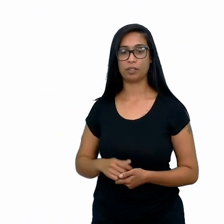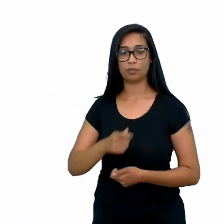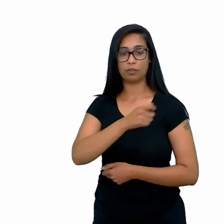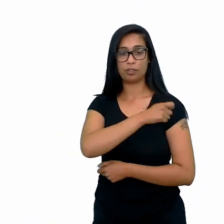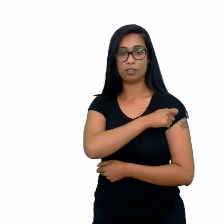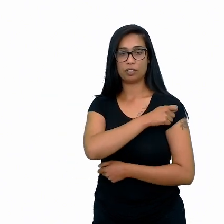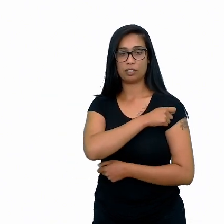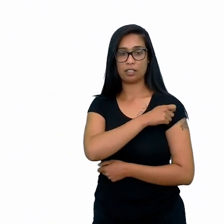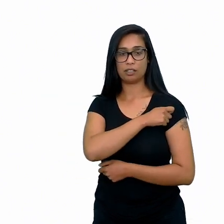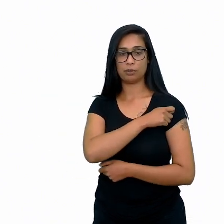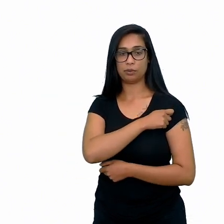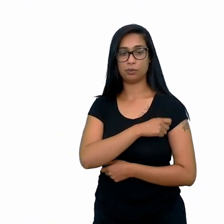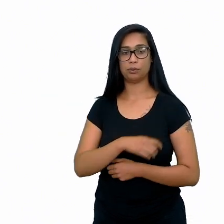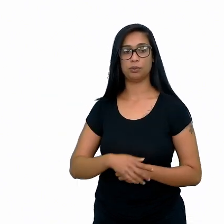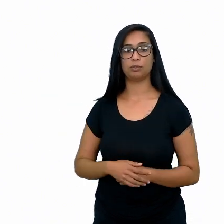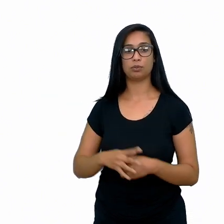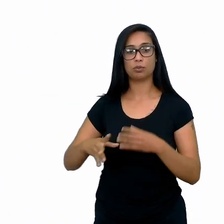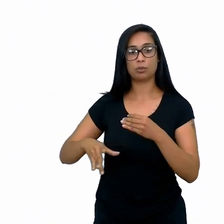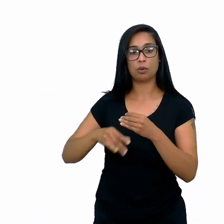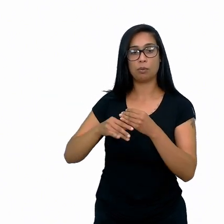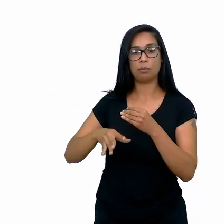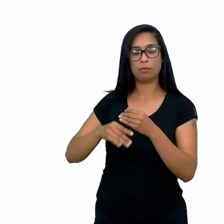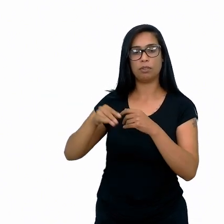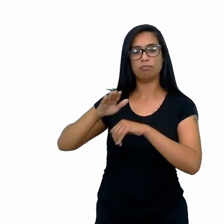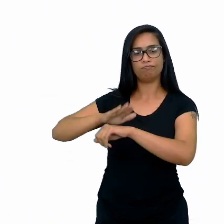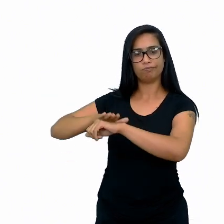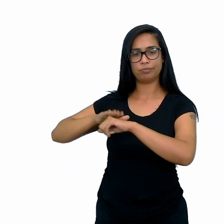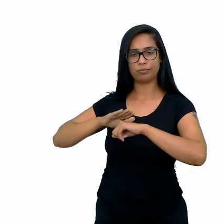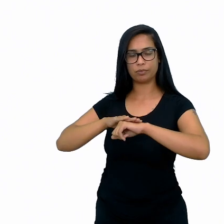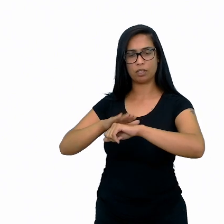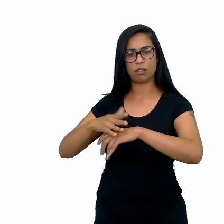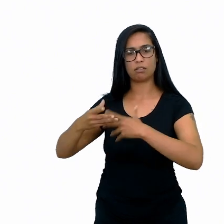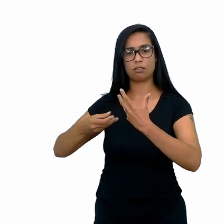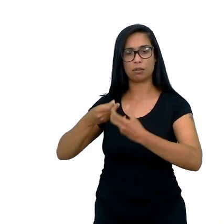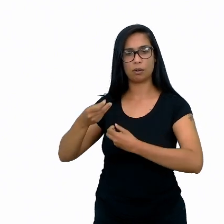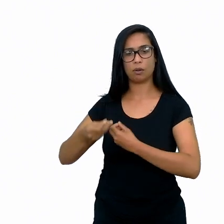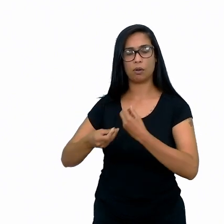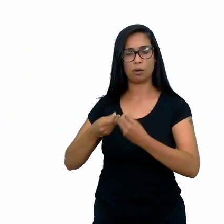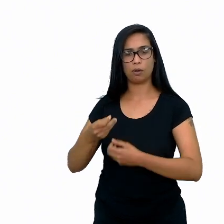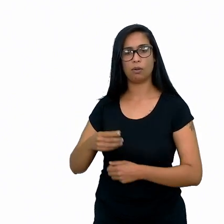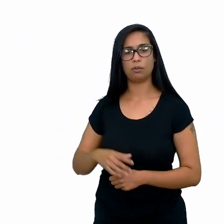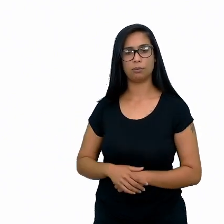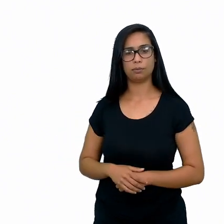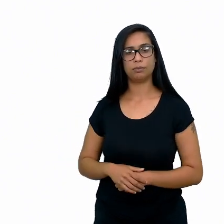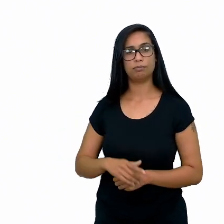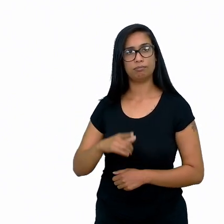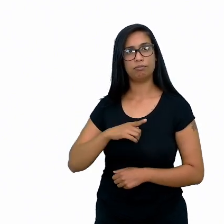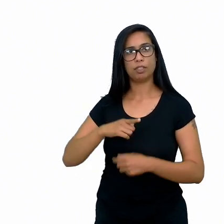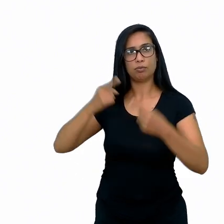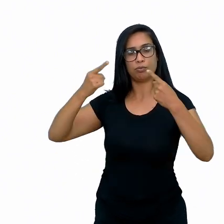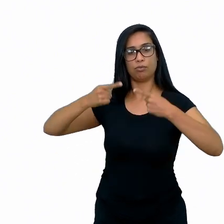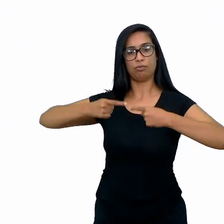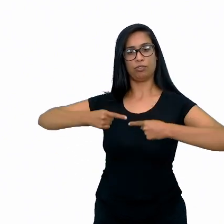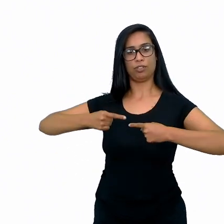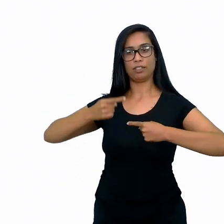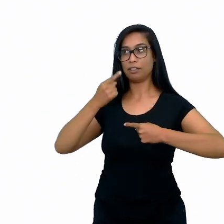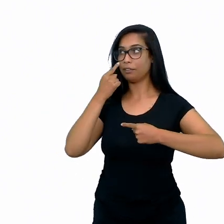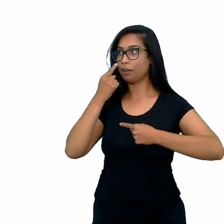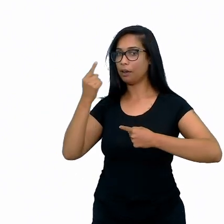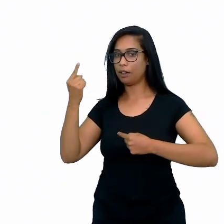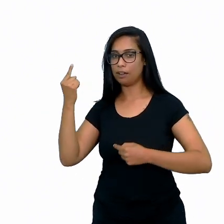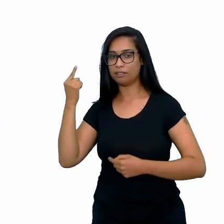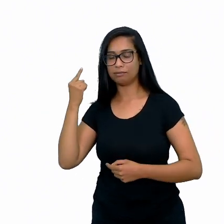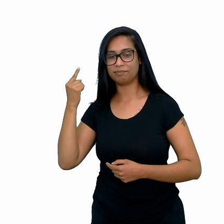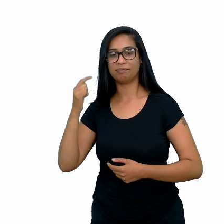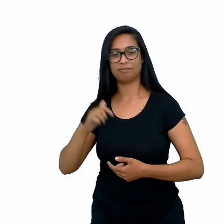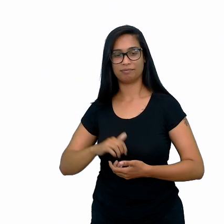os verbetes. Aqui temos uma situação bastante desafiadora, pois é aqui, a